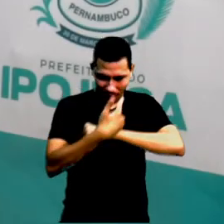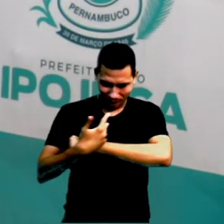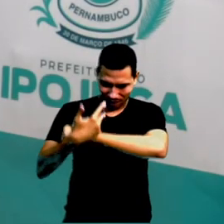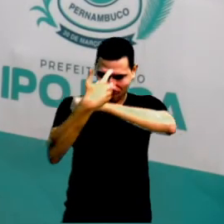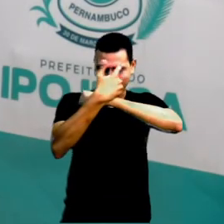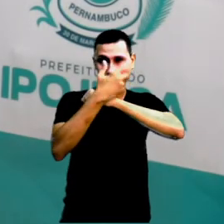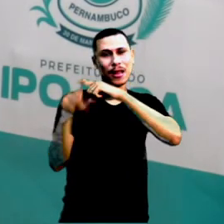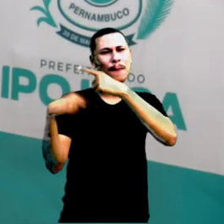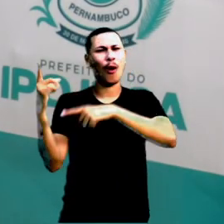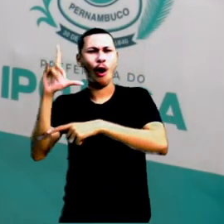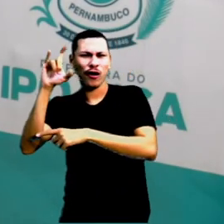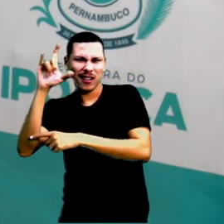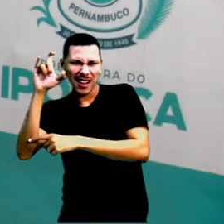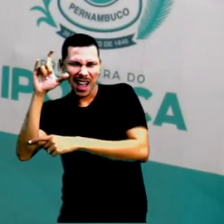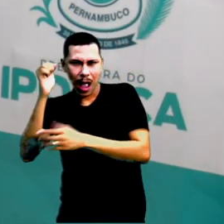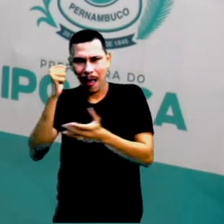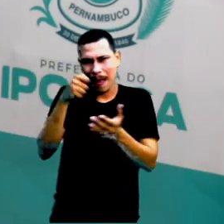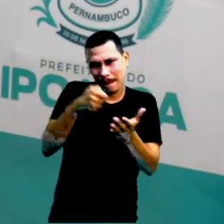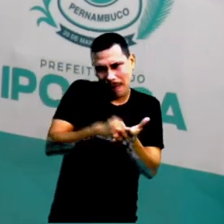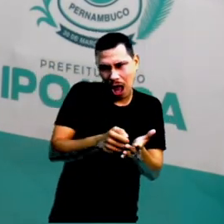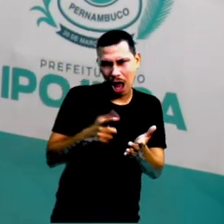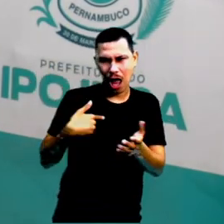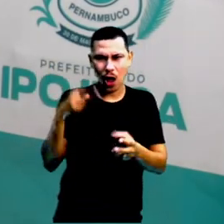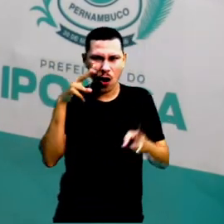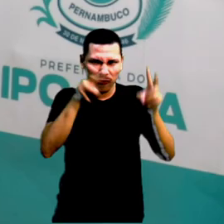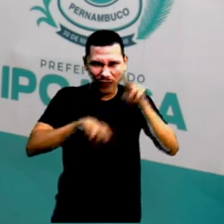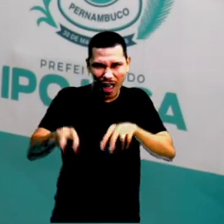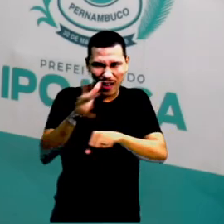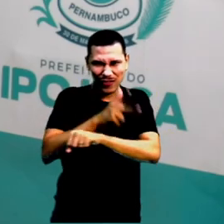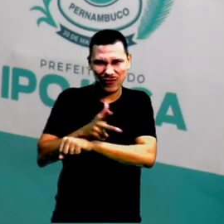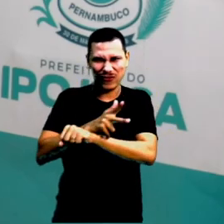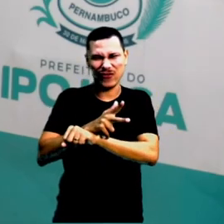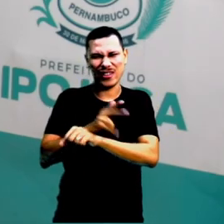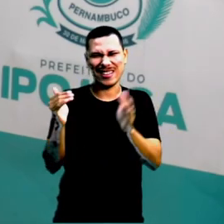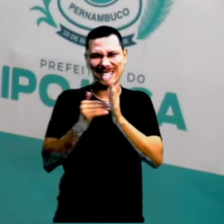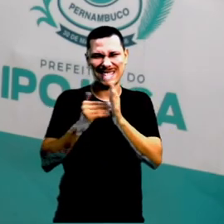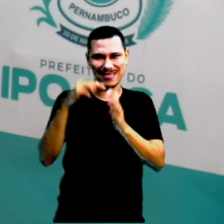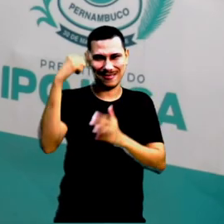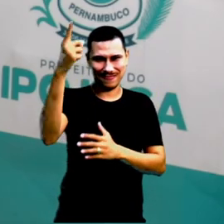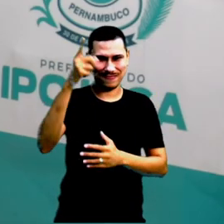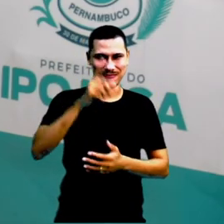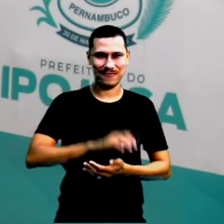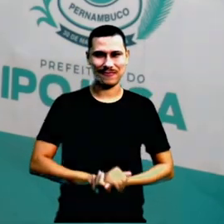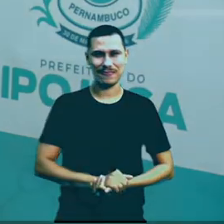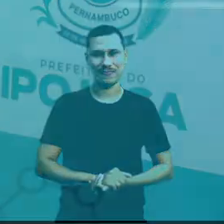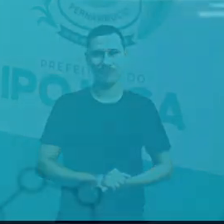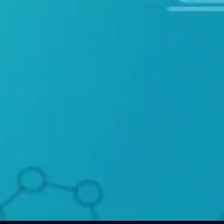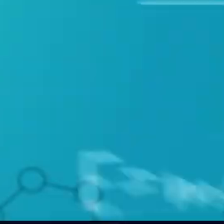Cristina Chagas, me marca que eu quero ver o seu vídeo como ficou e até a próxima aula.